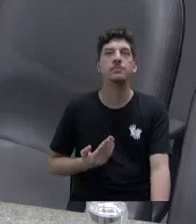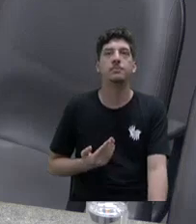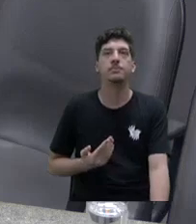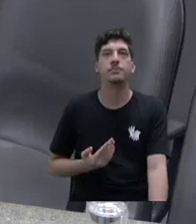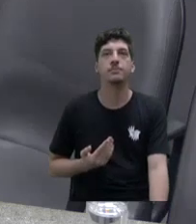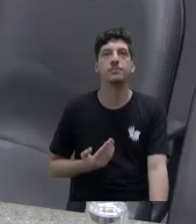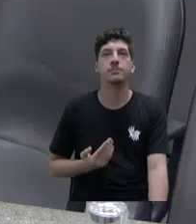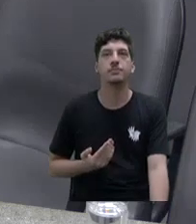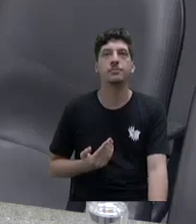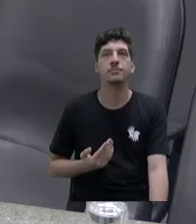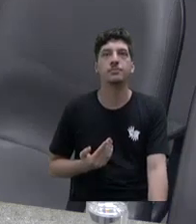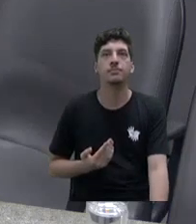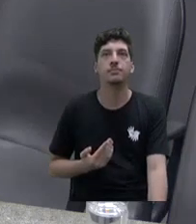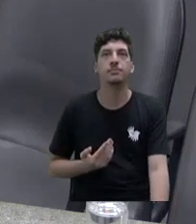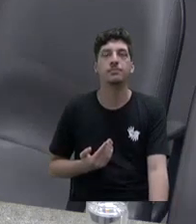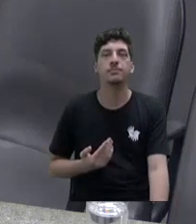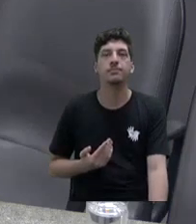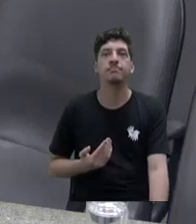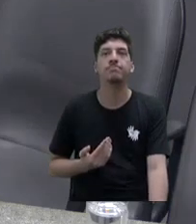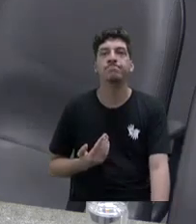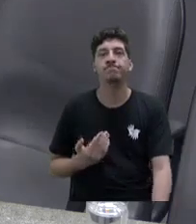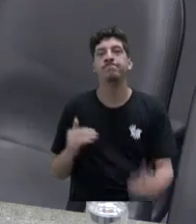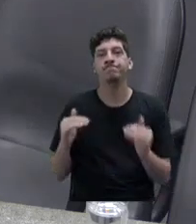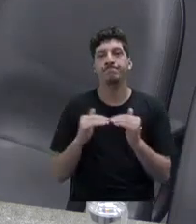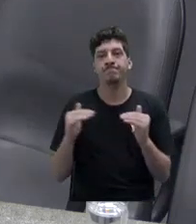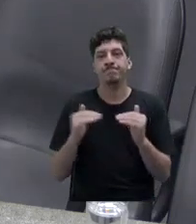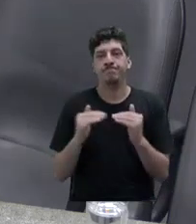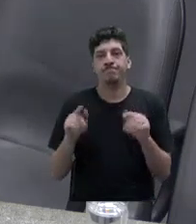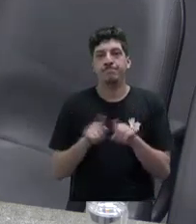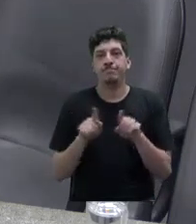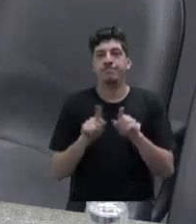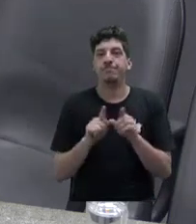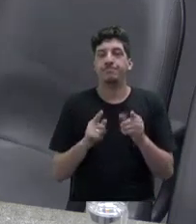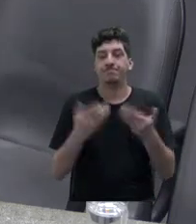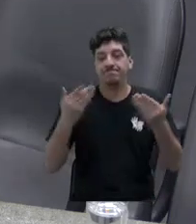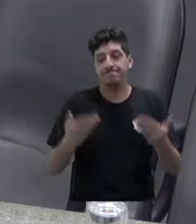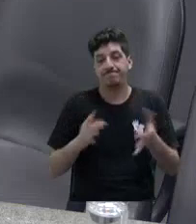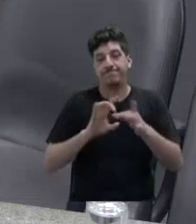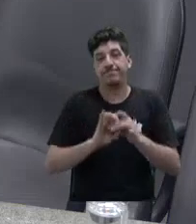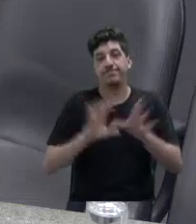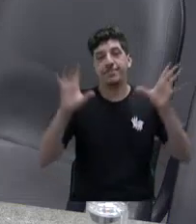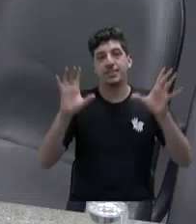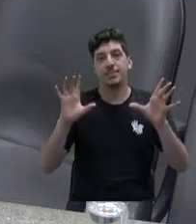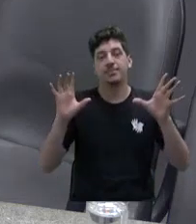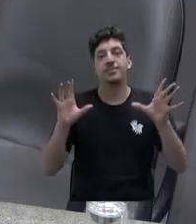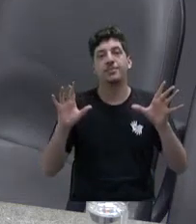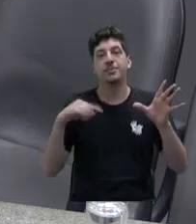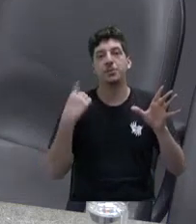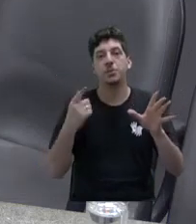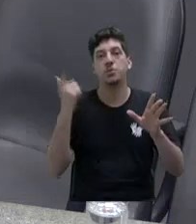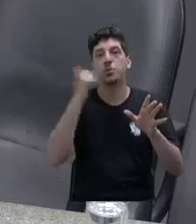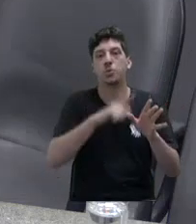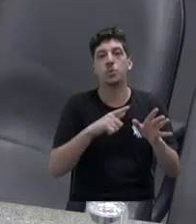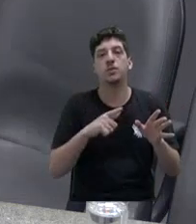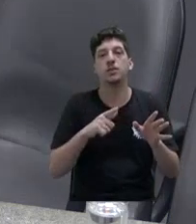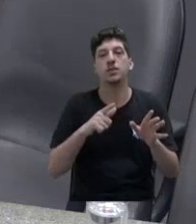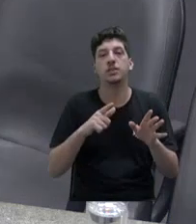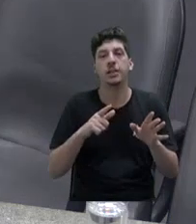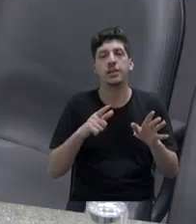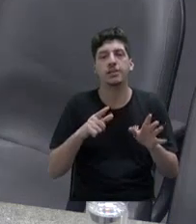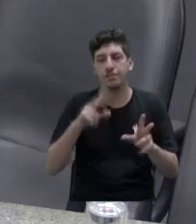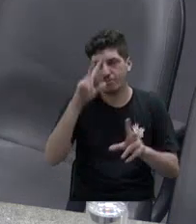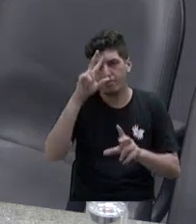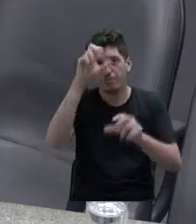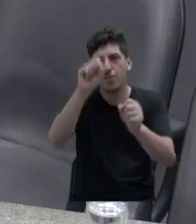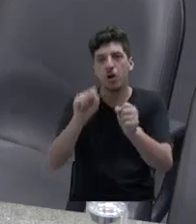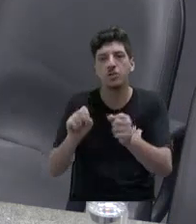faço coro, me coloco à disposição nessa casa para que, com os demais pares, a gente possa somar